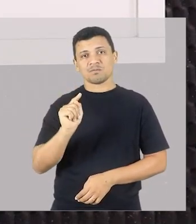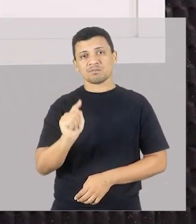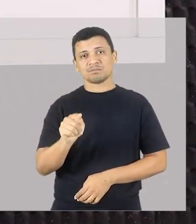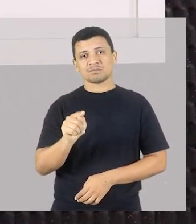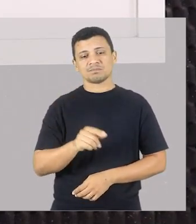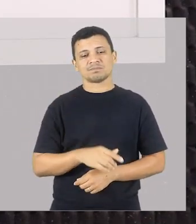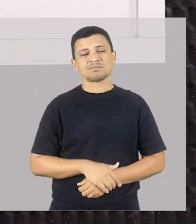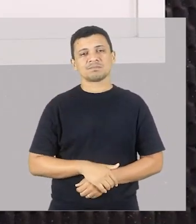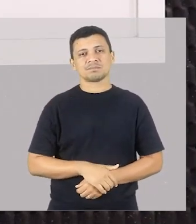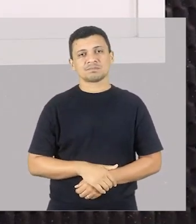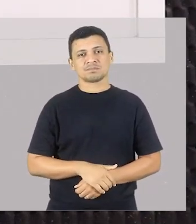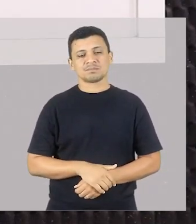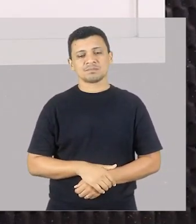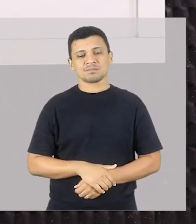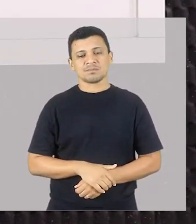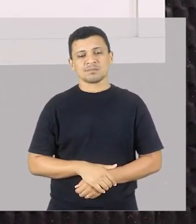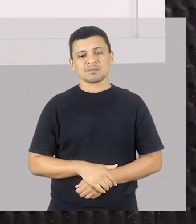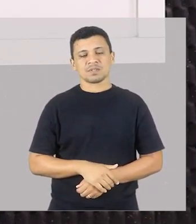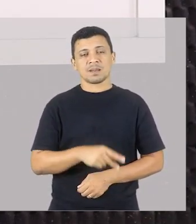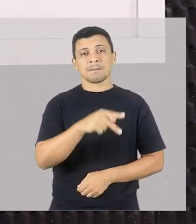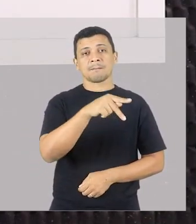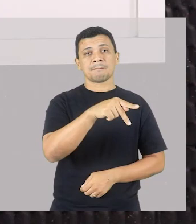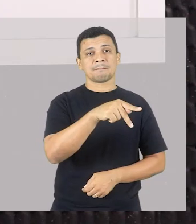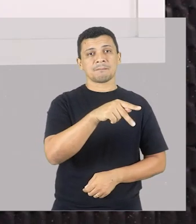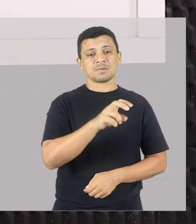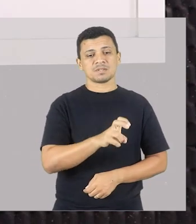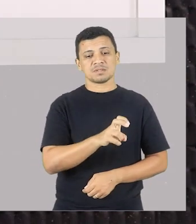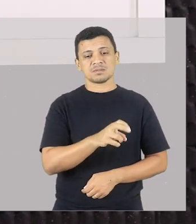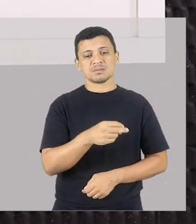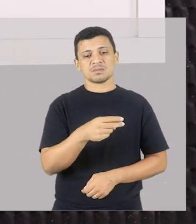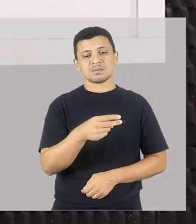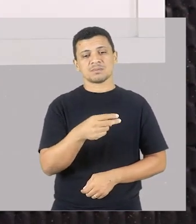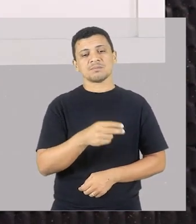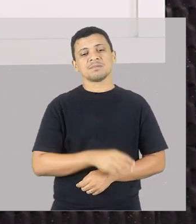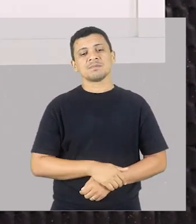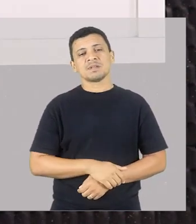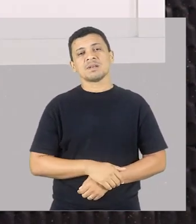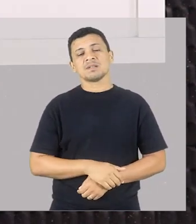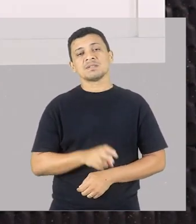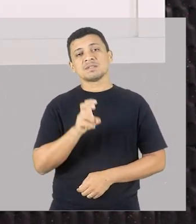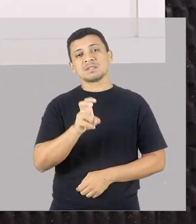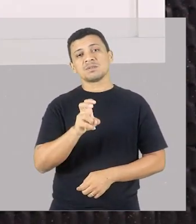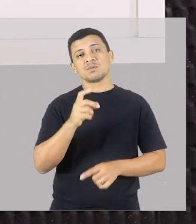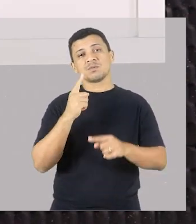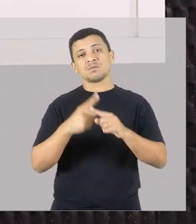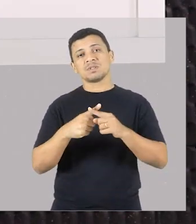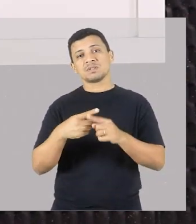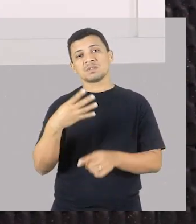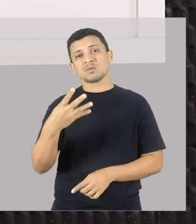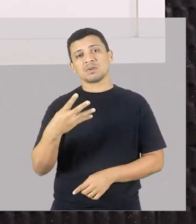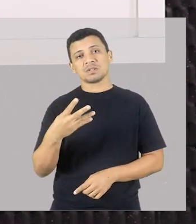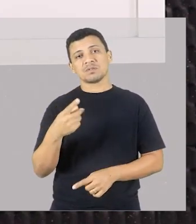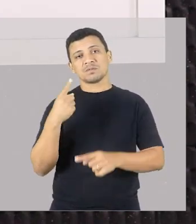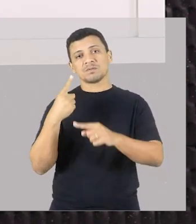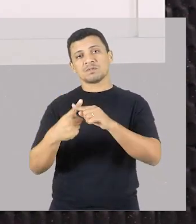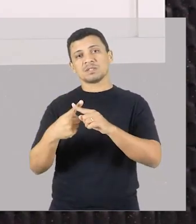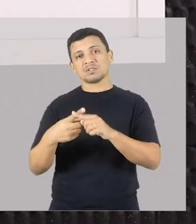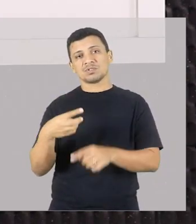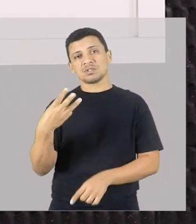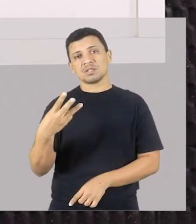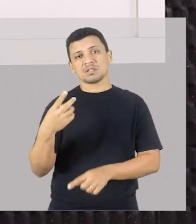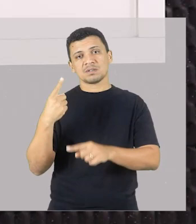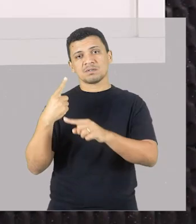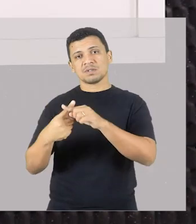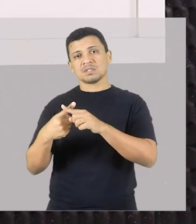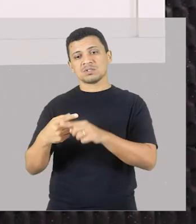fatorial. Tá? Então, quanto é 5 fatorial? 5 vezes 4, vezes 3,